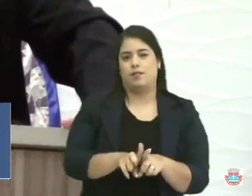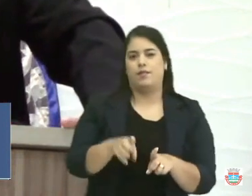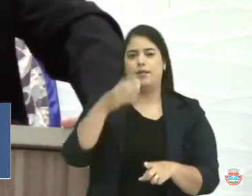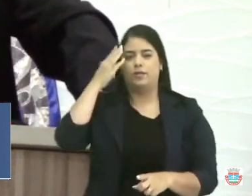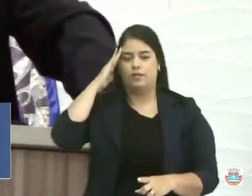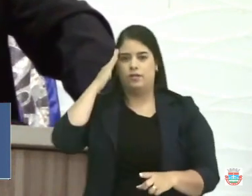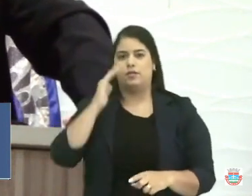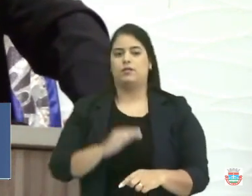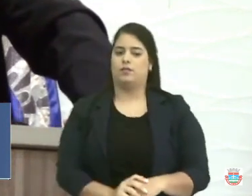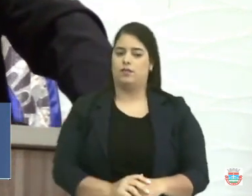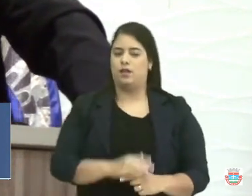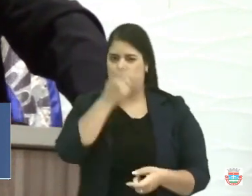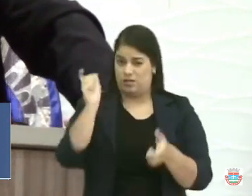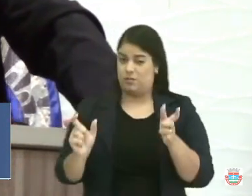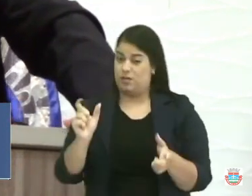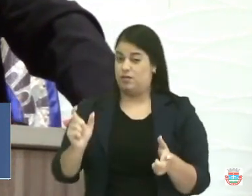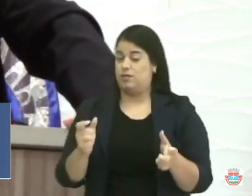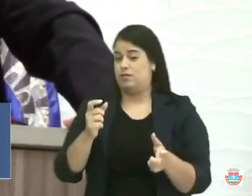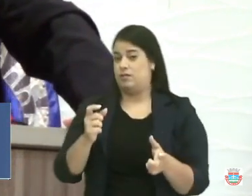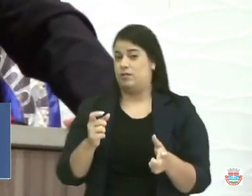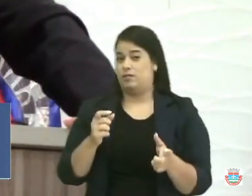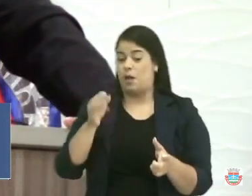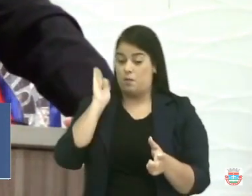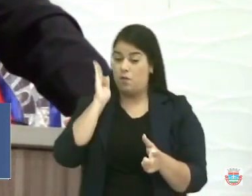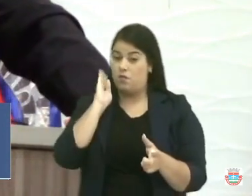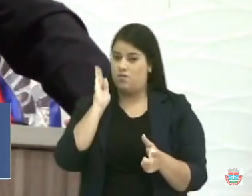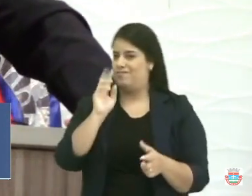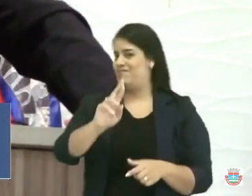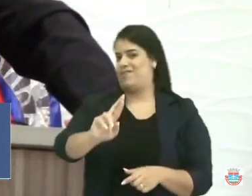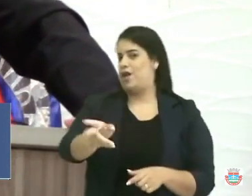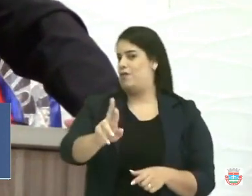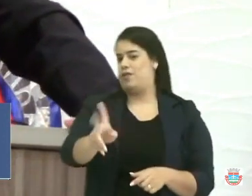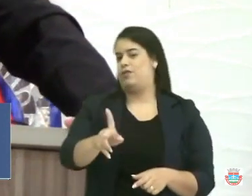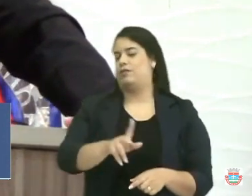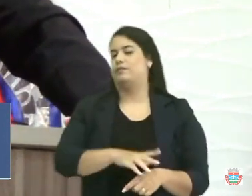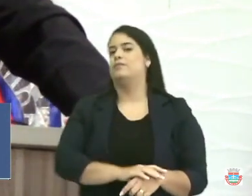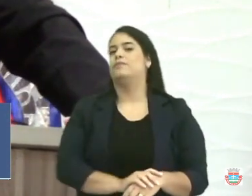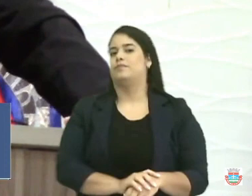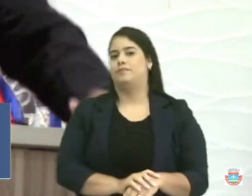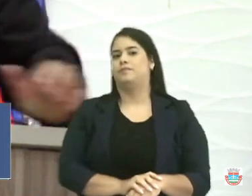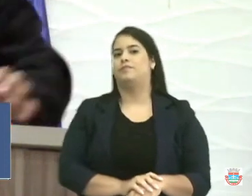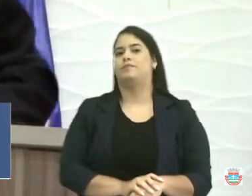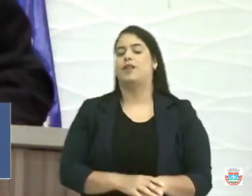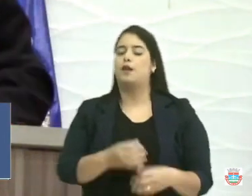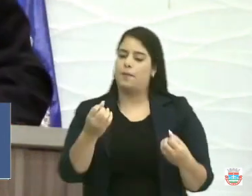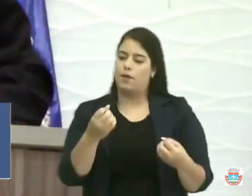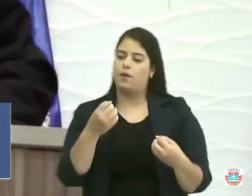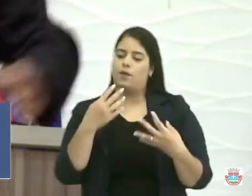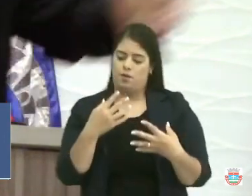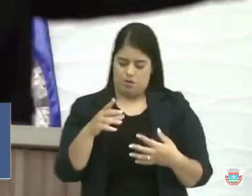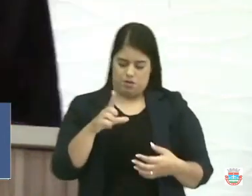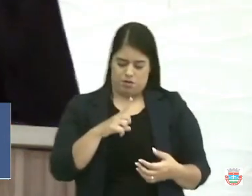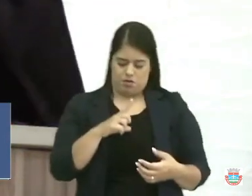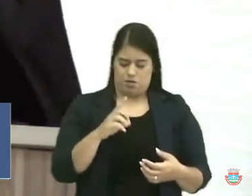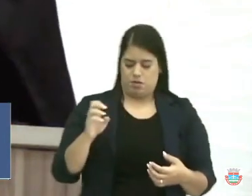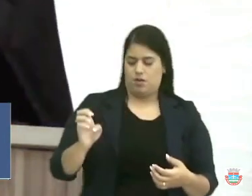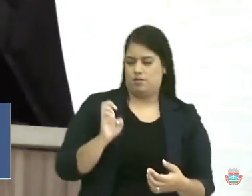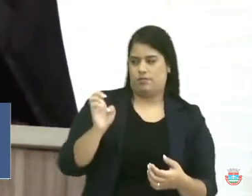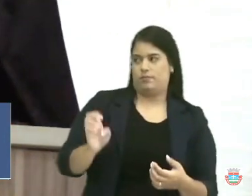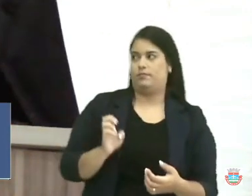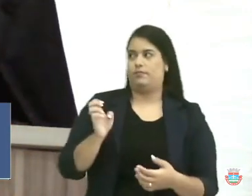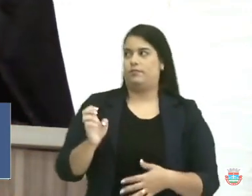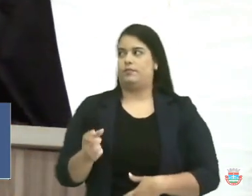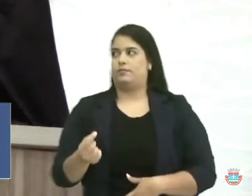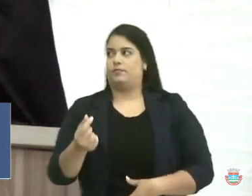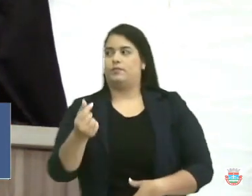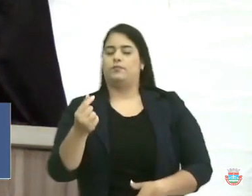viu? Tem muita gente aí que botou suas fotinhas aí porque vocês deram coisa. E ele, no dia, você, é bom, Reinaldo, porque ele tem dinheiro. Não tem. Um homem daquele não pode. Tem que dar